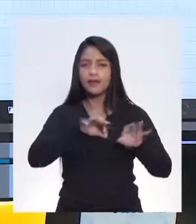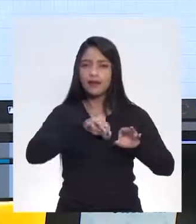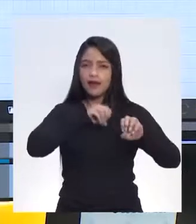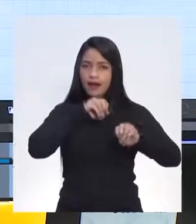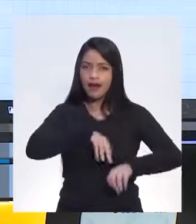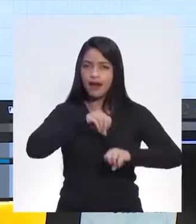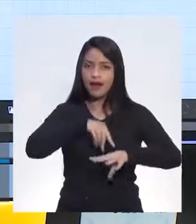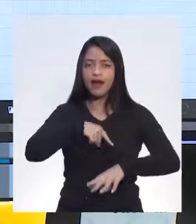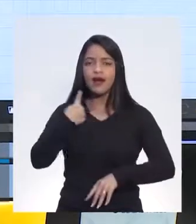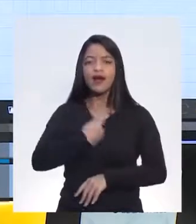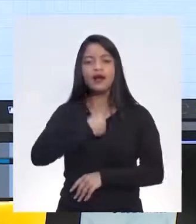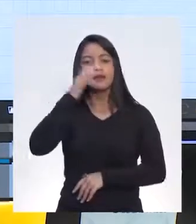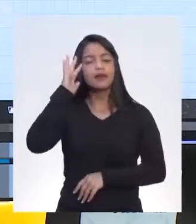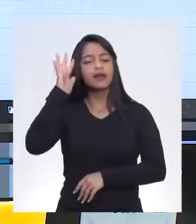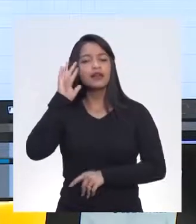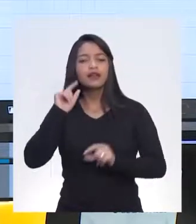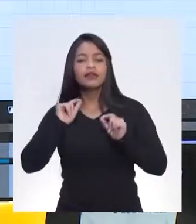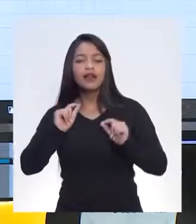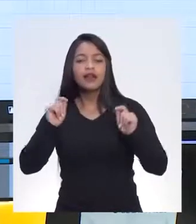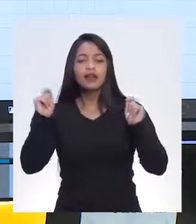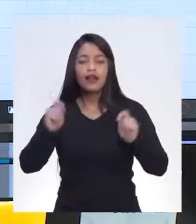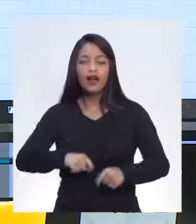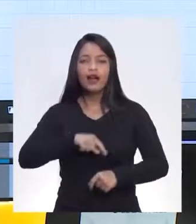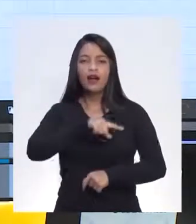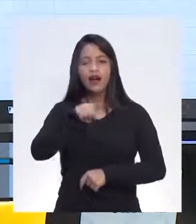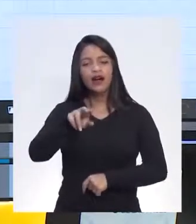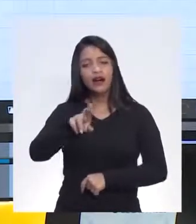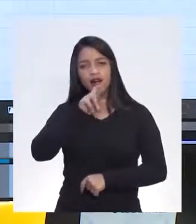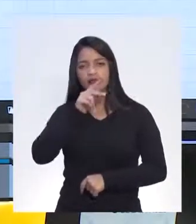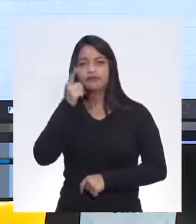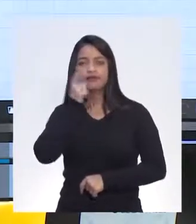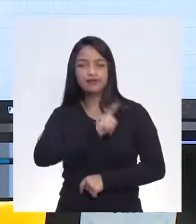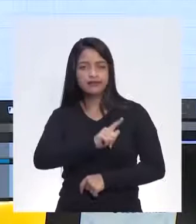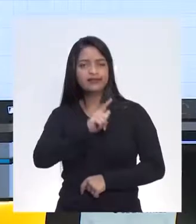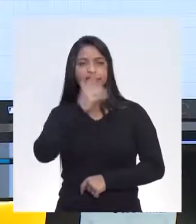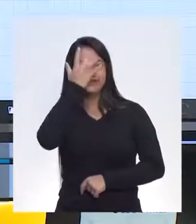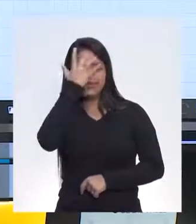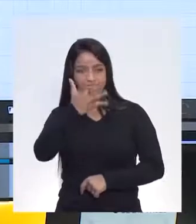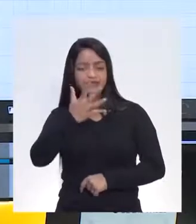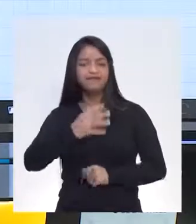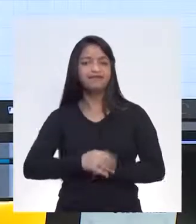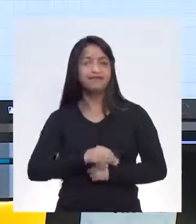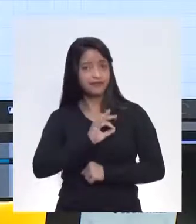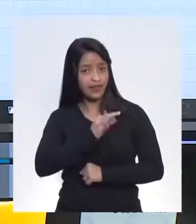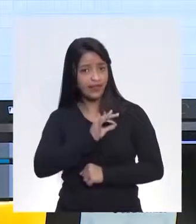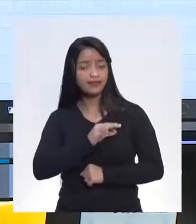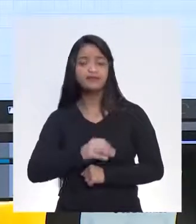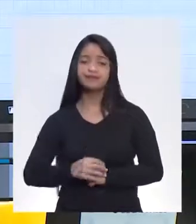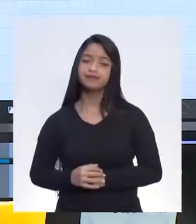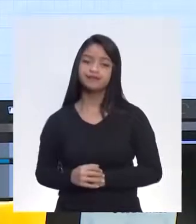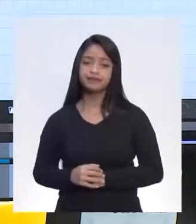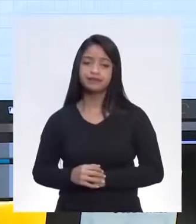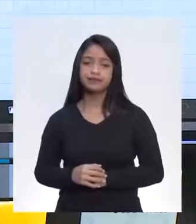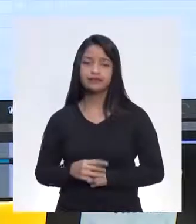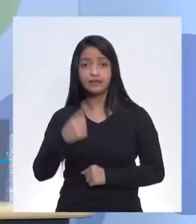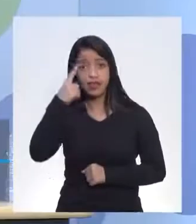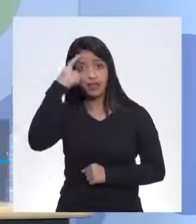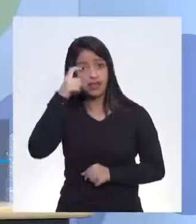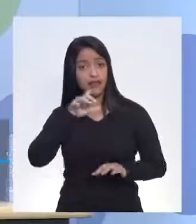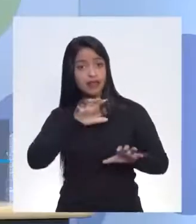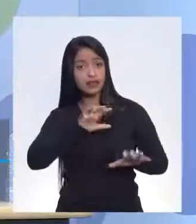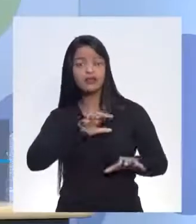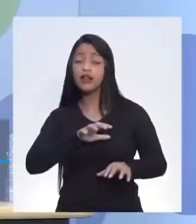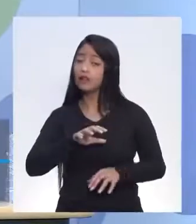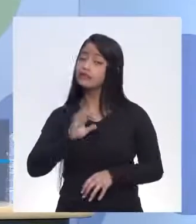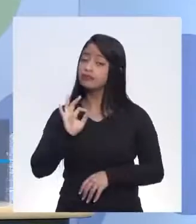em situações que possam facilitar a resposta de vocês no chat. Não é, Jonas? Essa é a ideia. Não, e